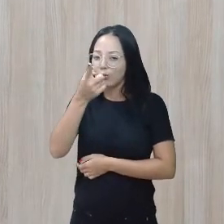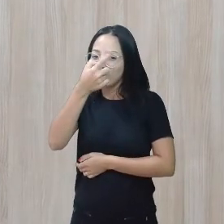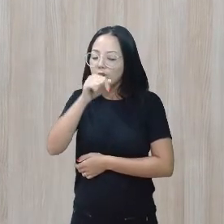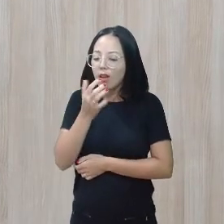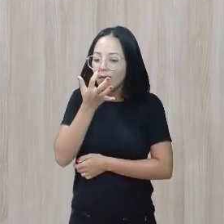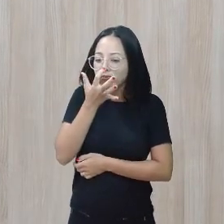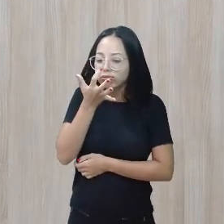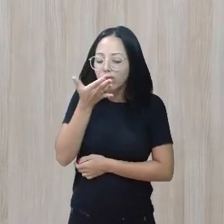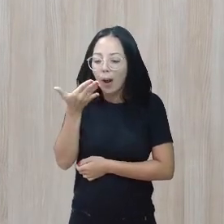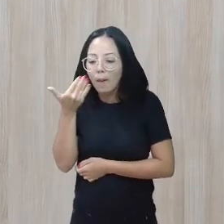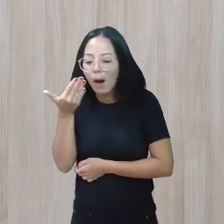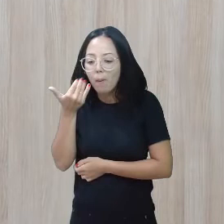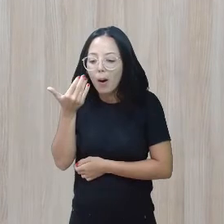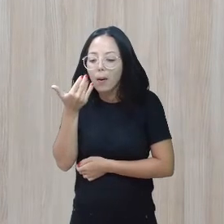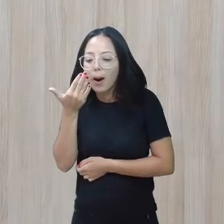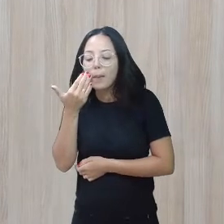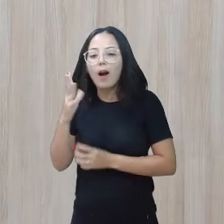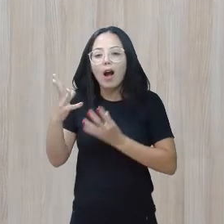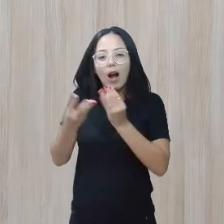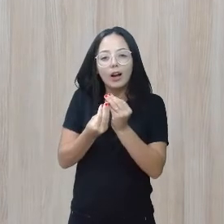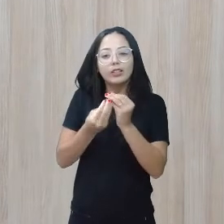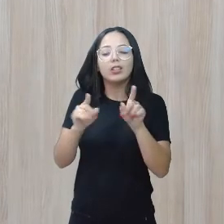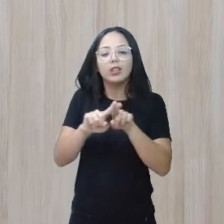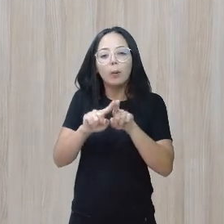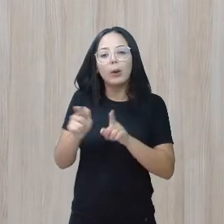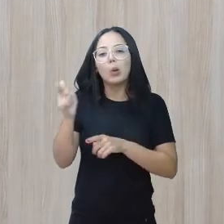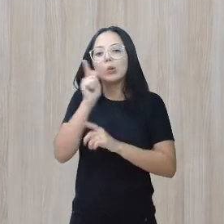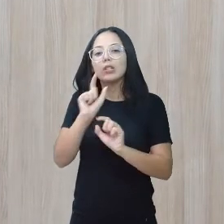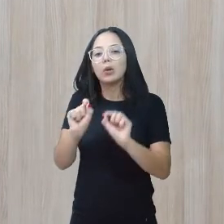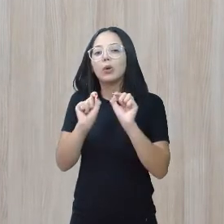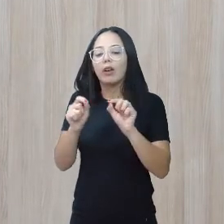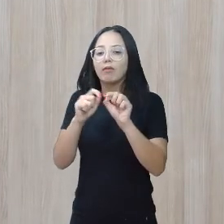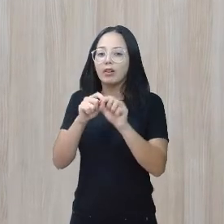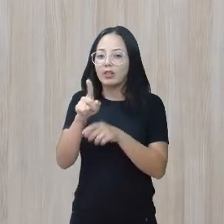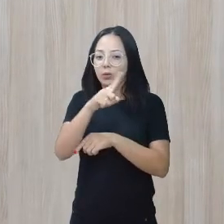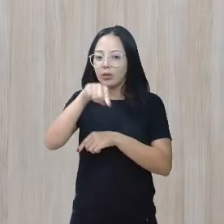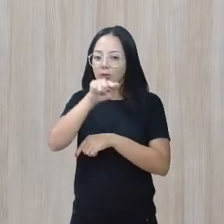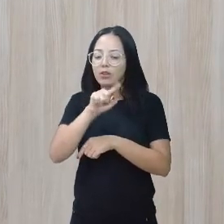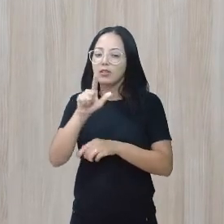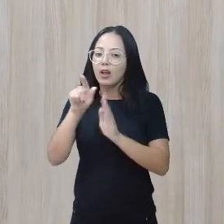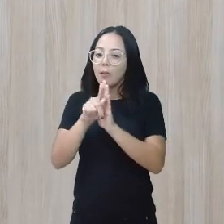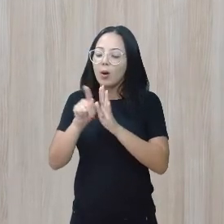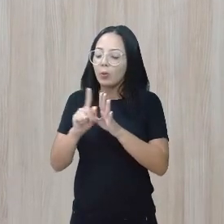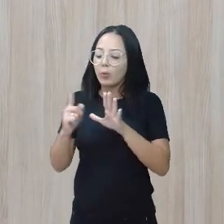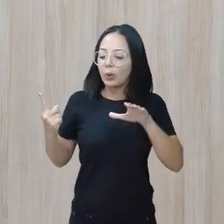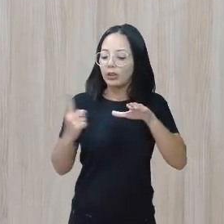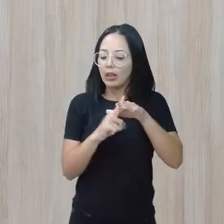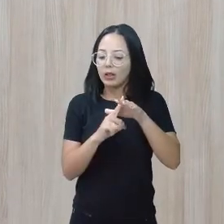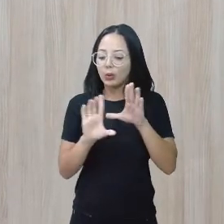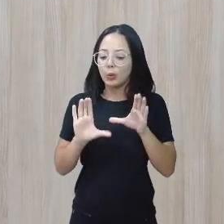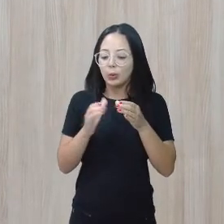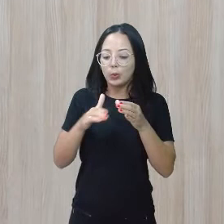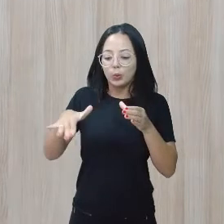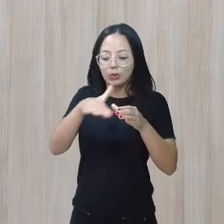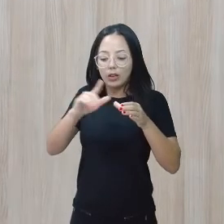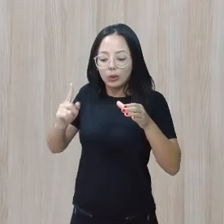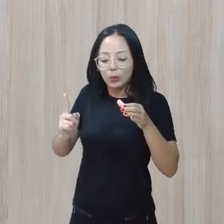arte também vai conseguir fazer com que você se insira nesse mundo